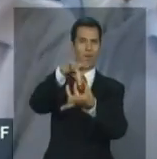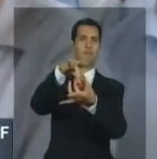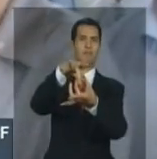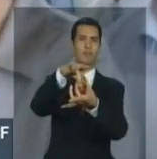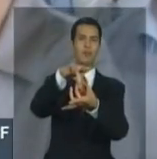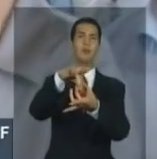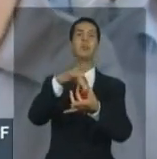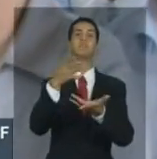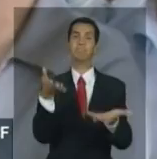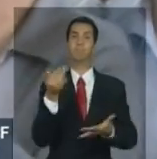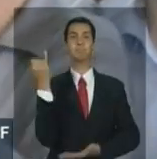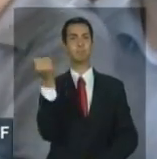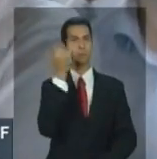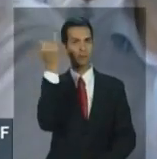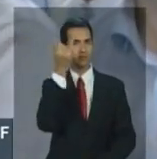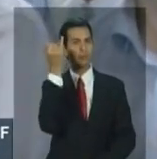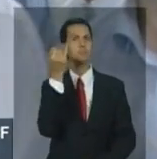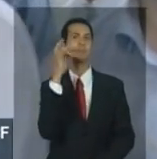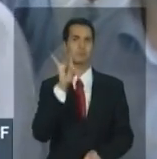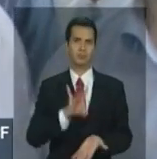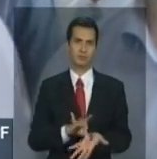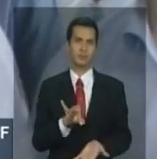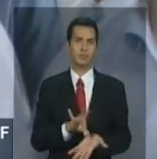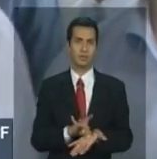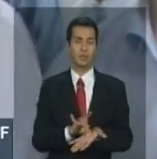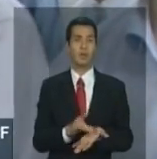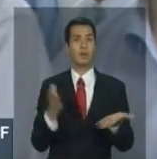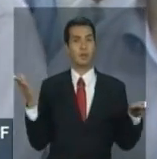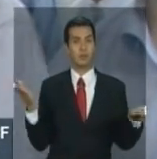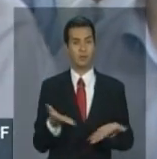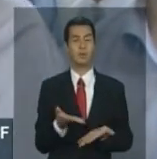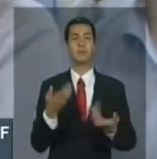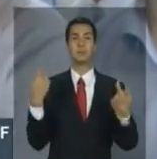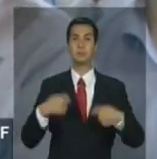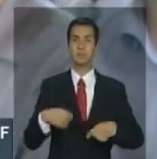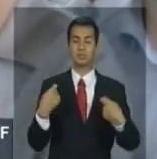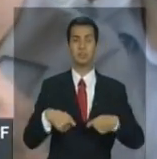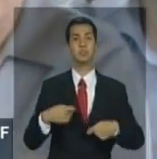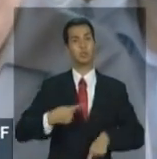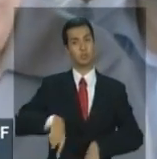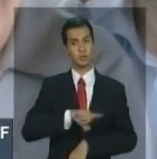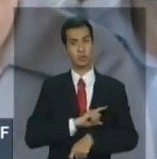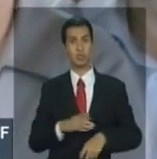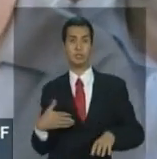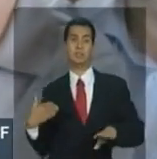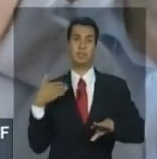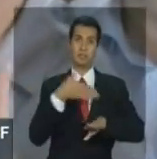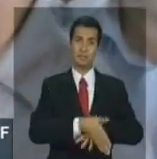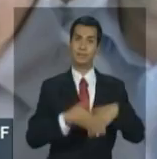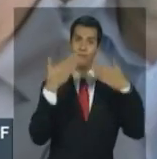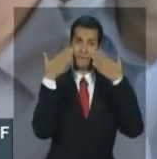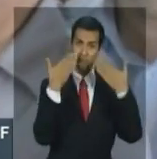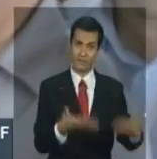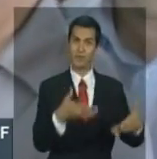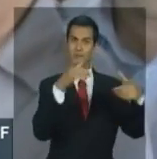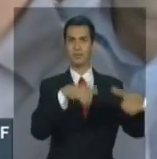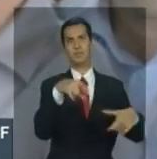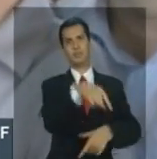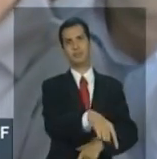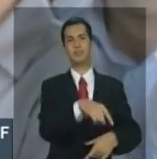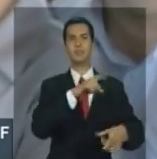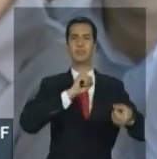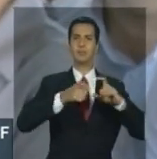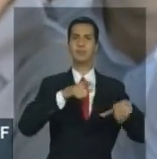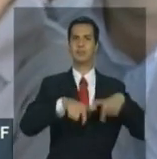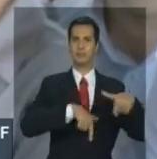a importância dela, daí a importância da gente vir cá fazer uma reunião de trabalho no lugar. Vocês podiam perguntar para mim aqui.